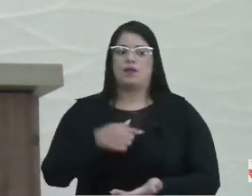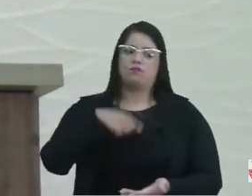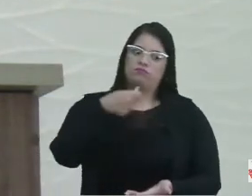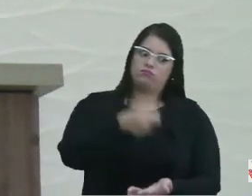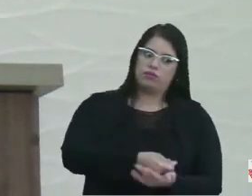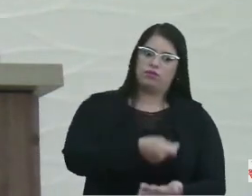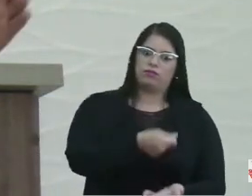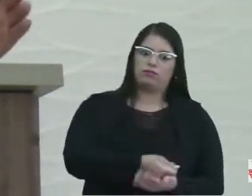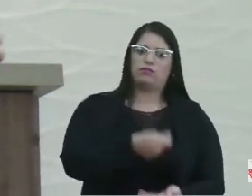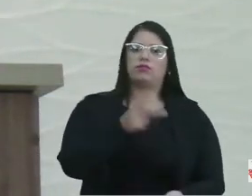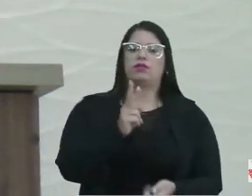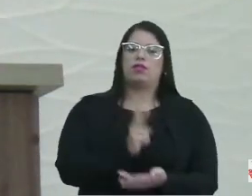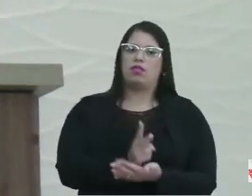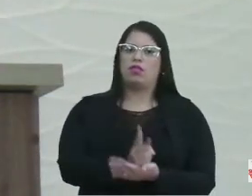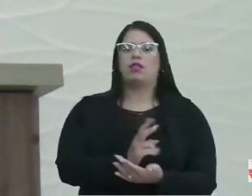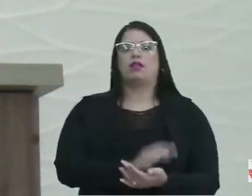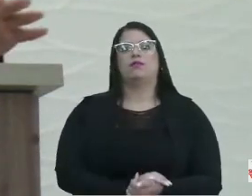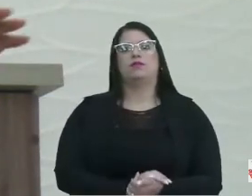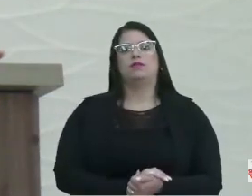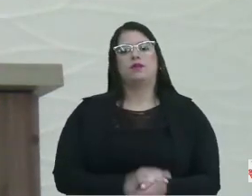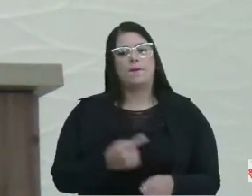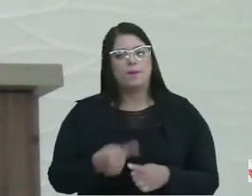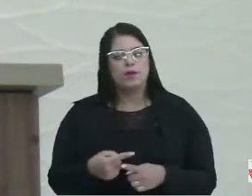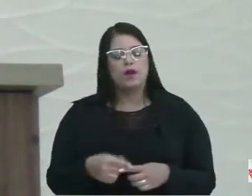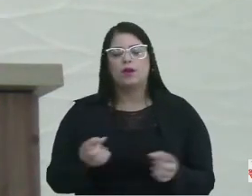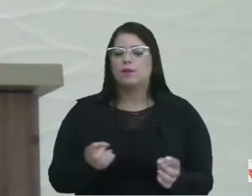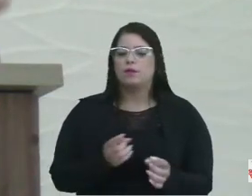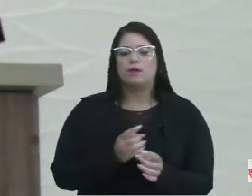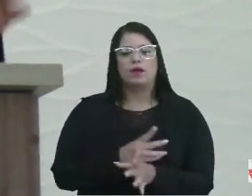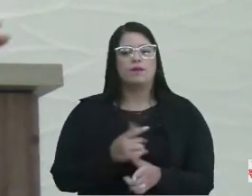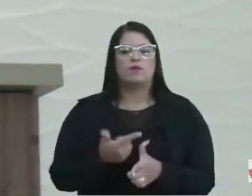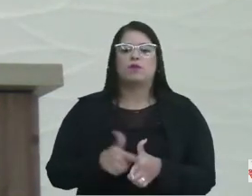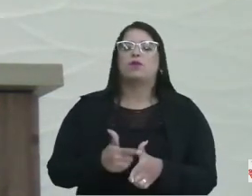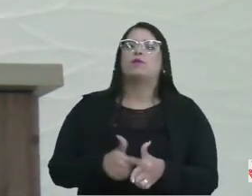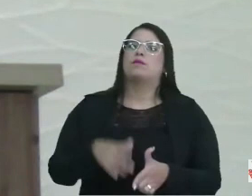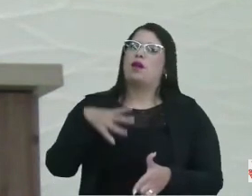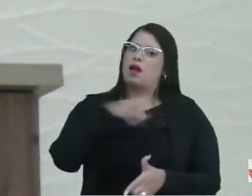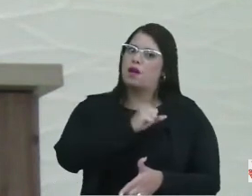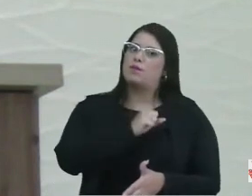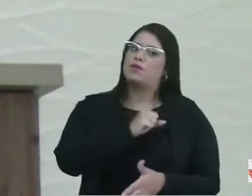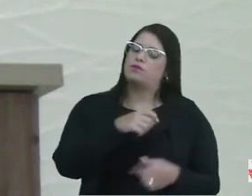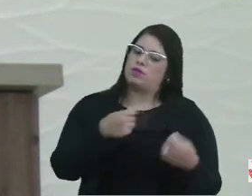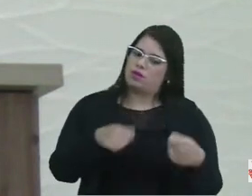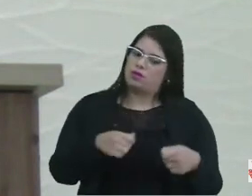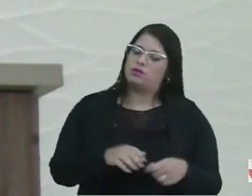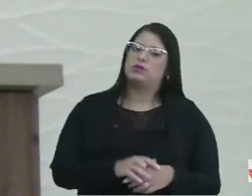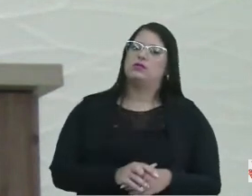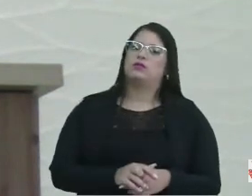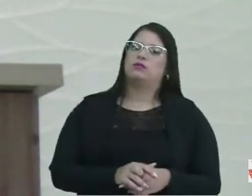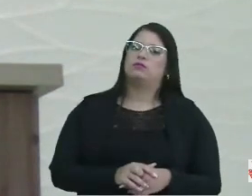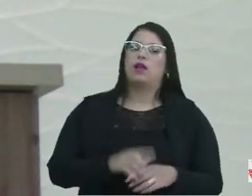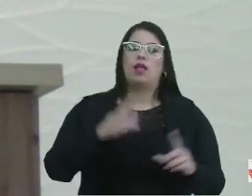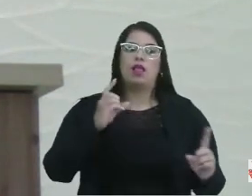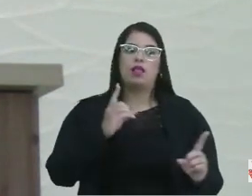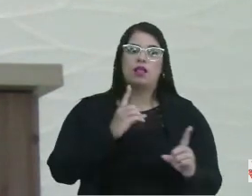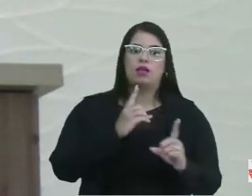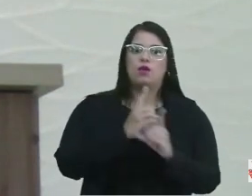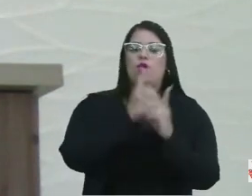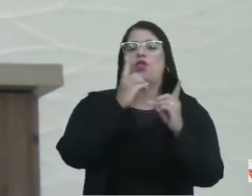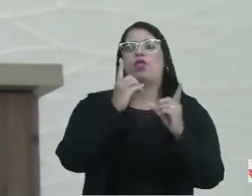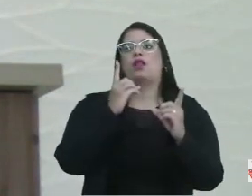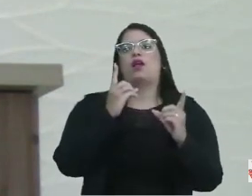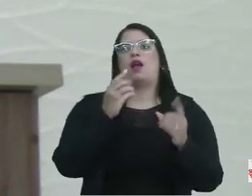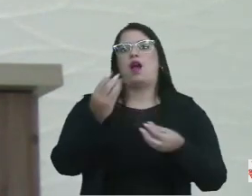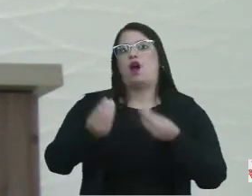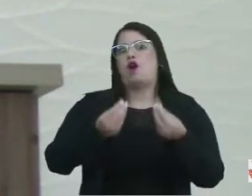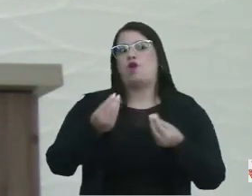se resolvendo o mais rápido possível. Se tiver algum problema, e a gente vai buscar as soluções, né? Buscar essas